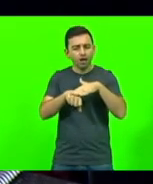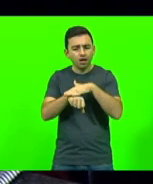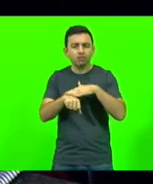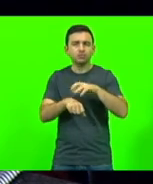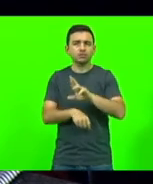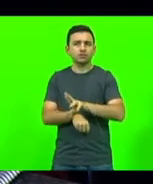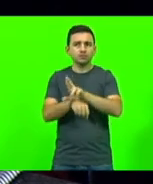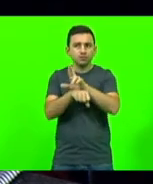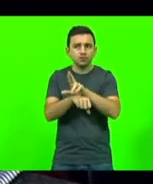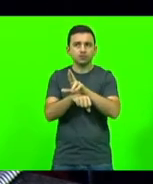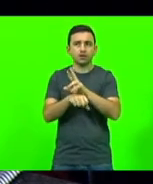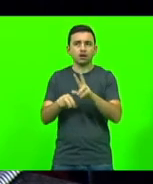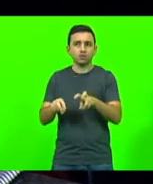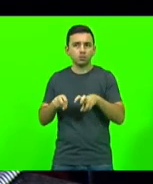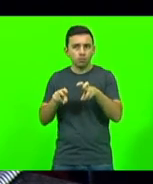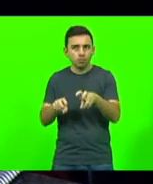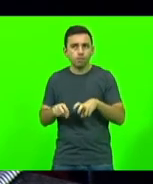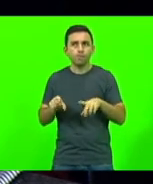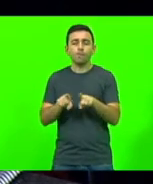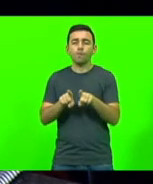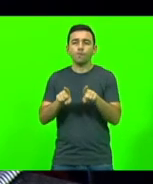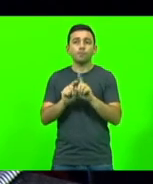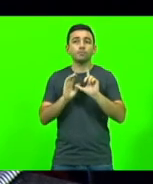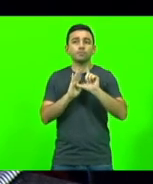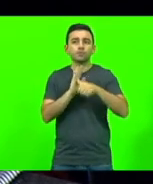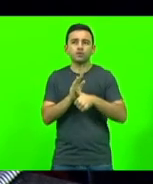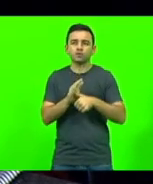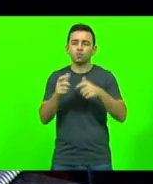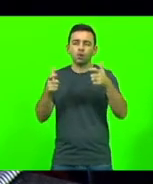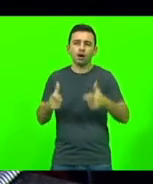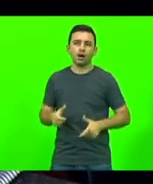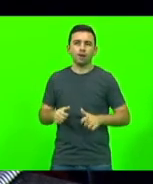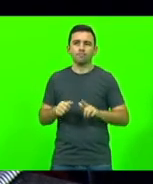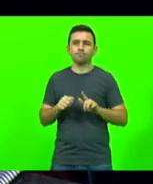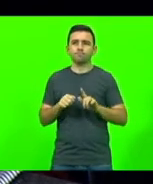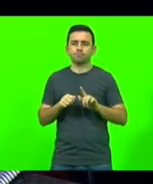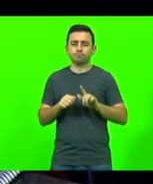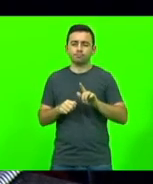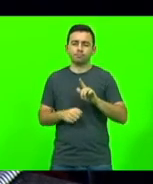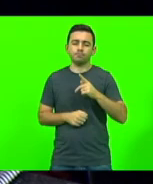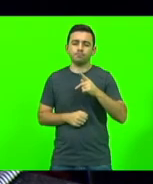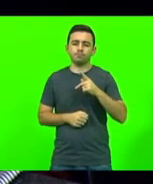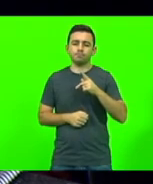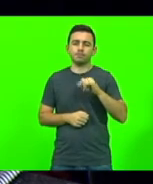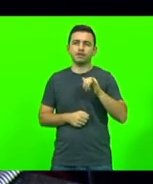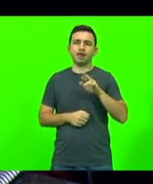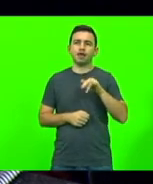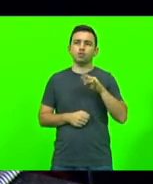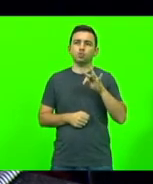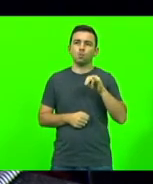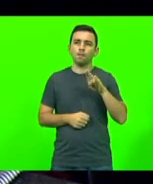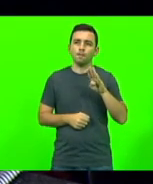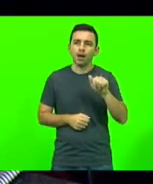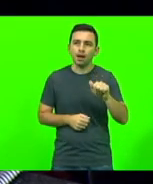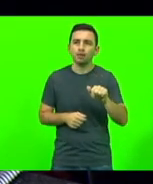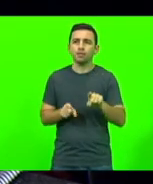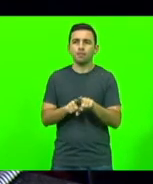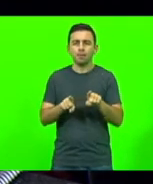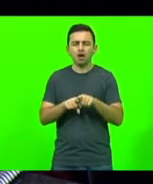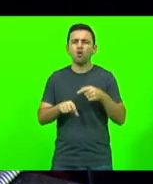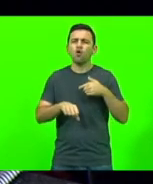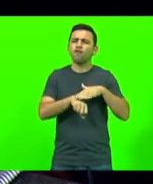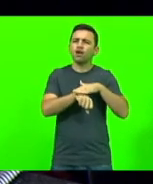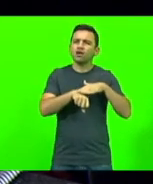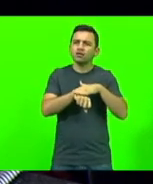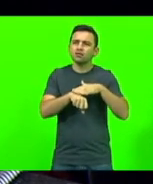também, e ainda depois, posteriormente, em Piratuba, onde nós estivemos. Inclusive, conversei com pessoas da IPAGRE que dizem